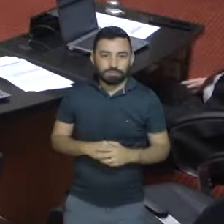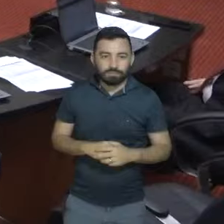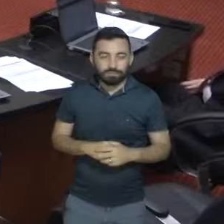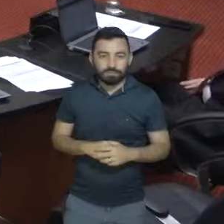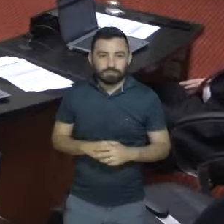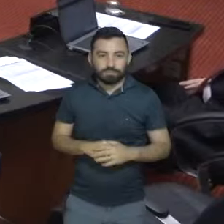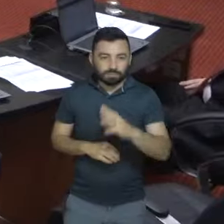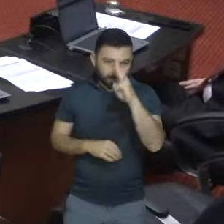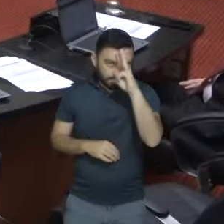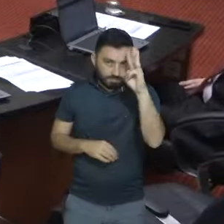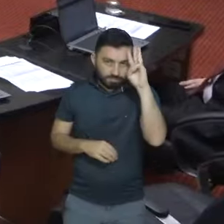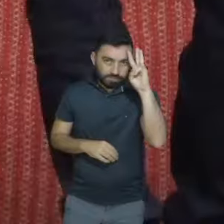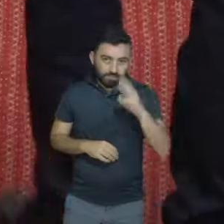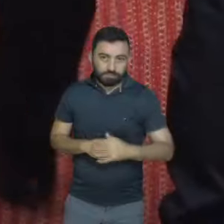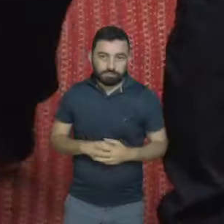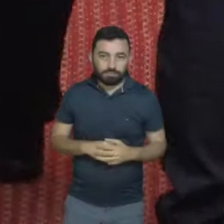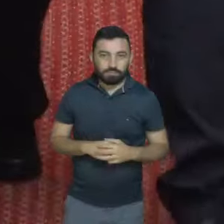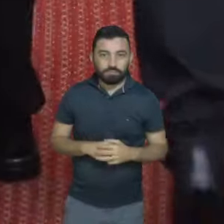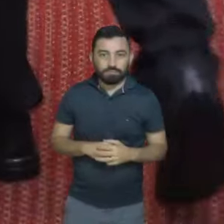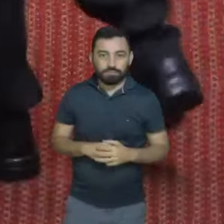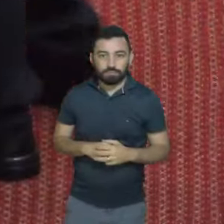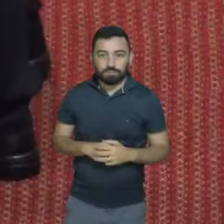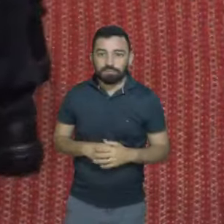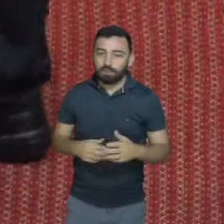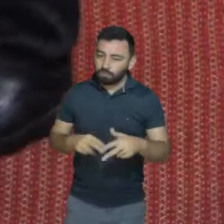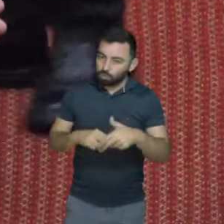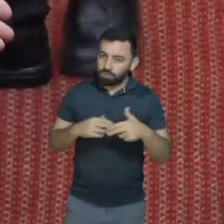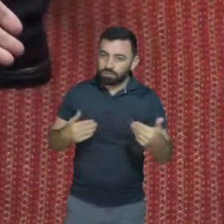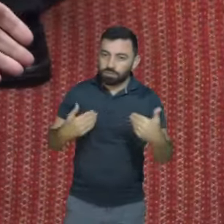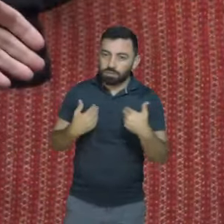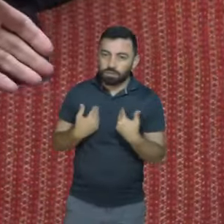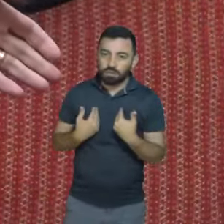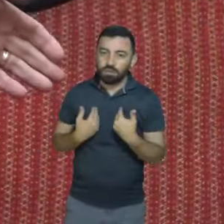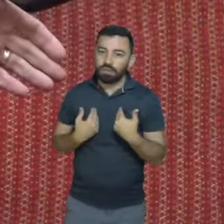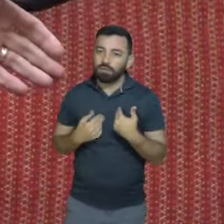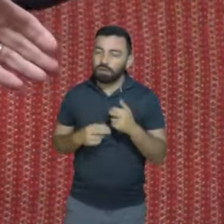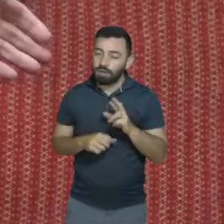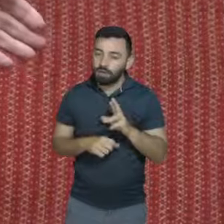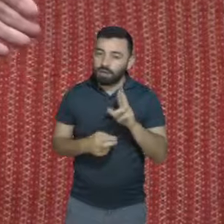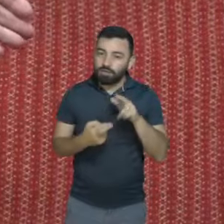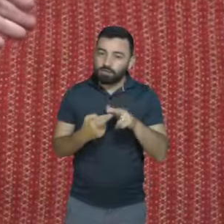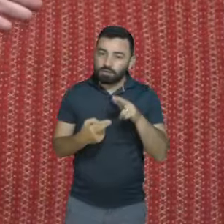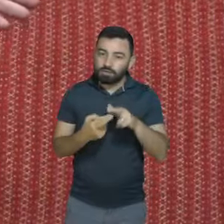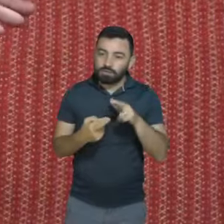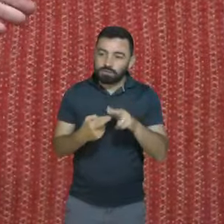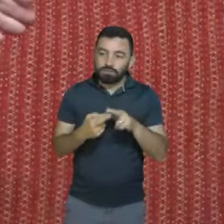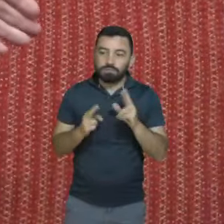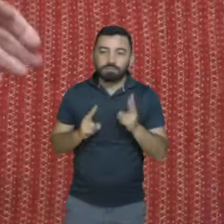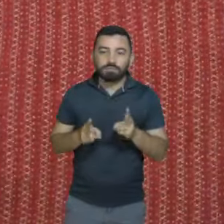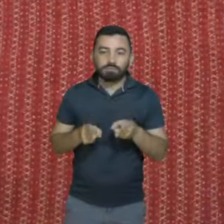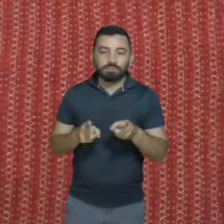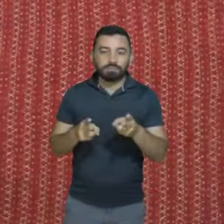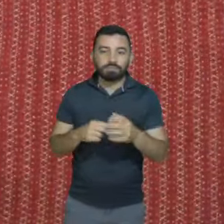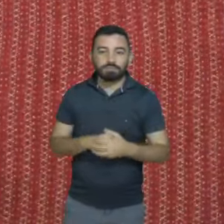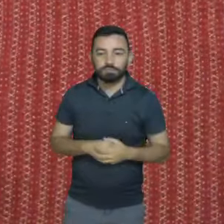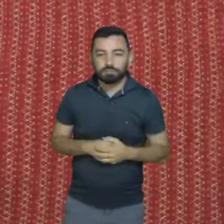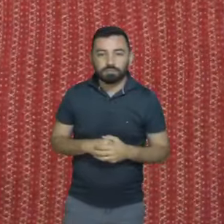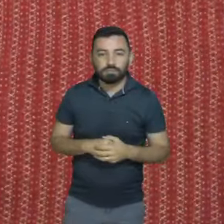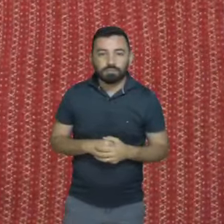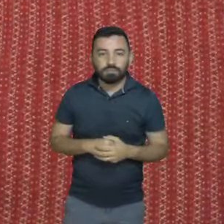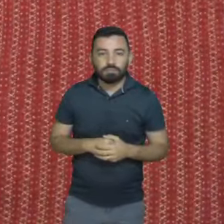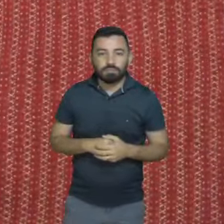Valnei Weber. É por isso, senhor presidente, que eu sempre tenho referenciado ao Marquito, o Marcos Vieira, o nosso